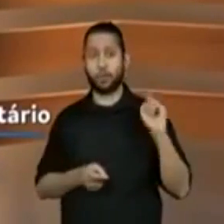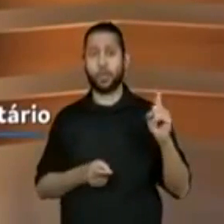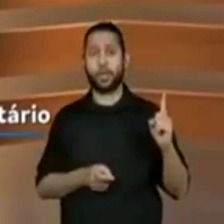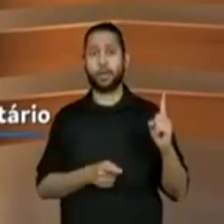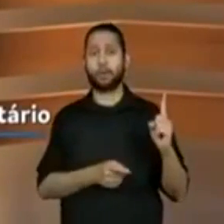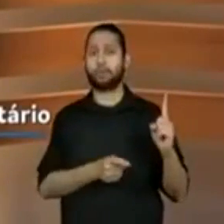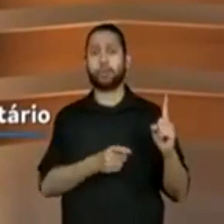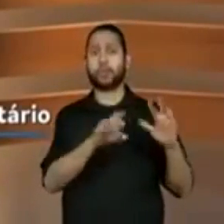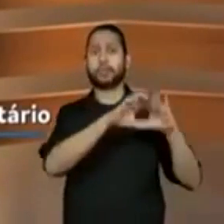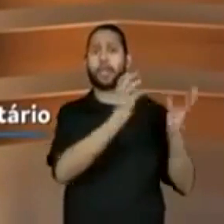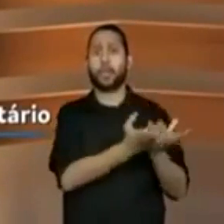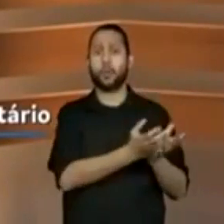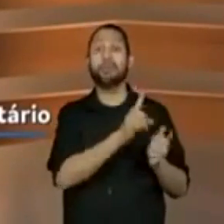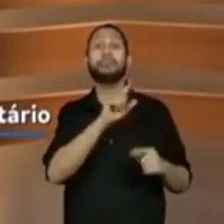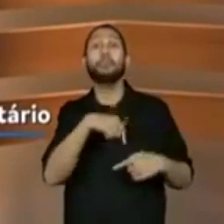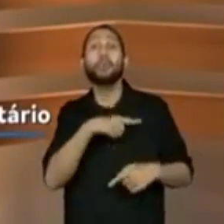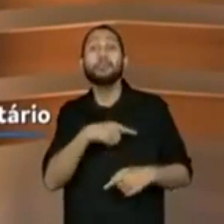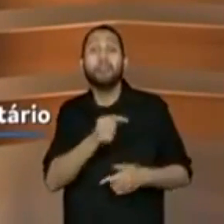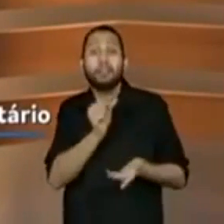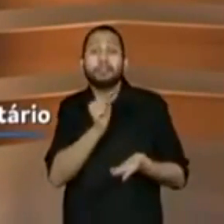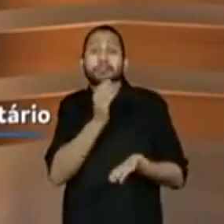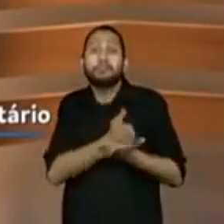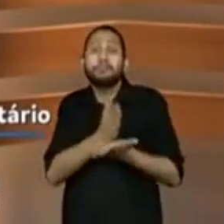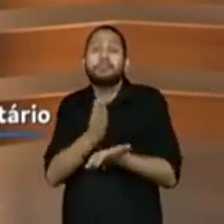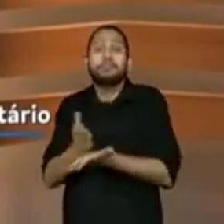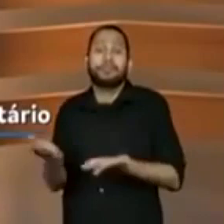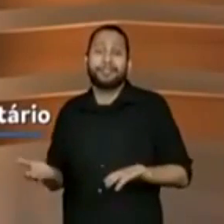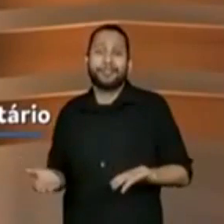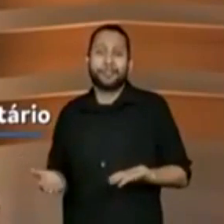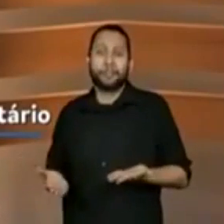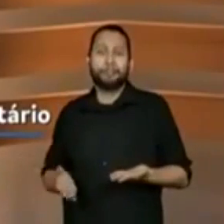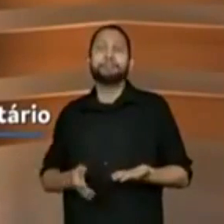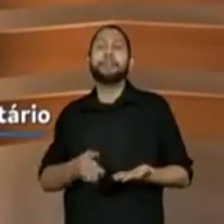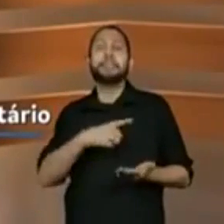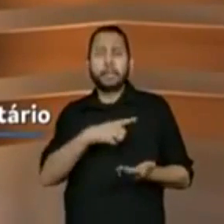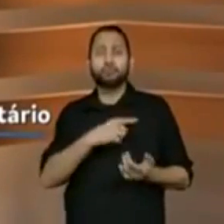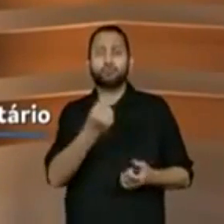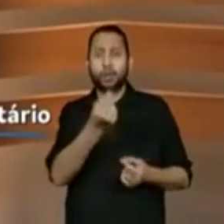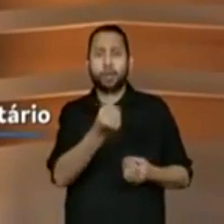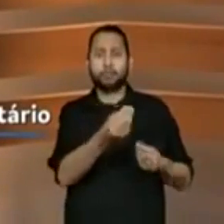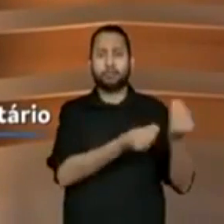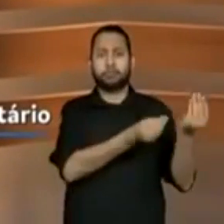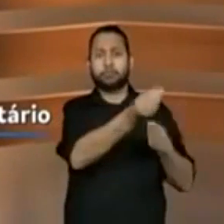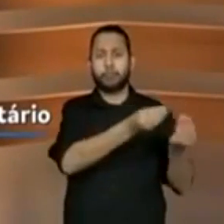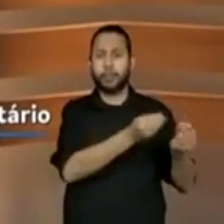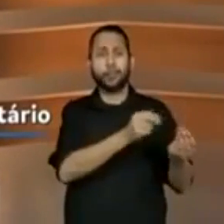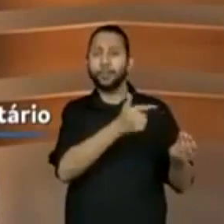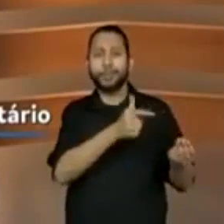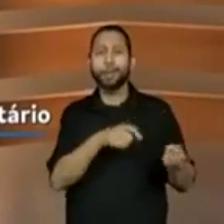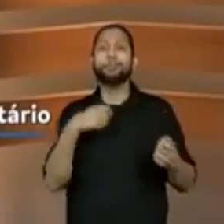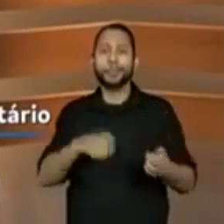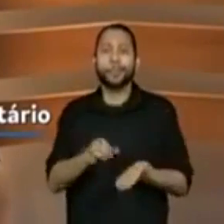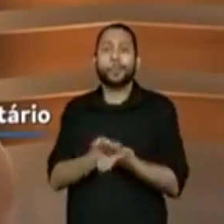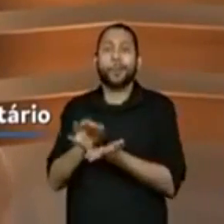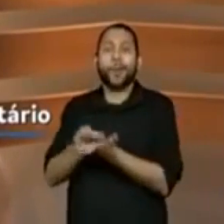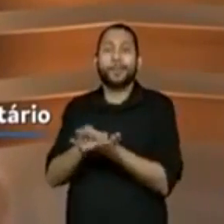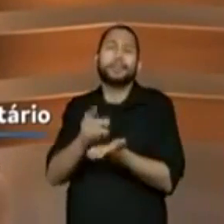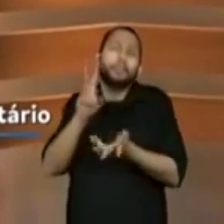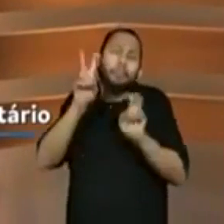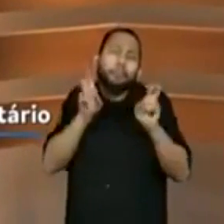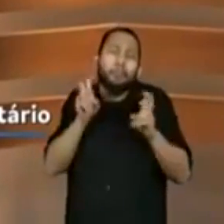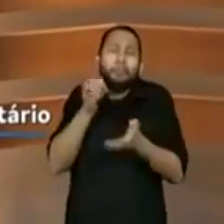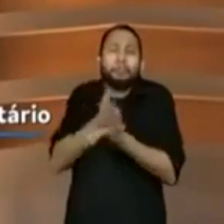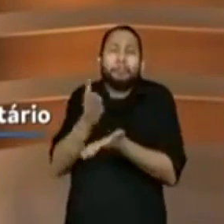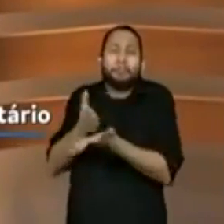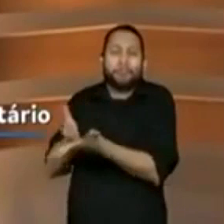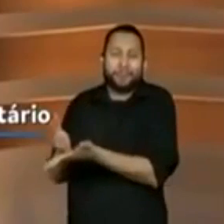parte dos centavos, ou centésimos, certo? Quando não for sobre o sistema monetário, centésimos. Certo, pessoal? Então, aqui